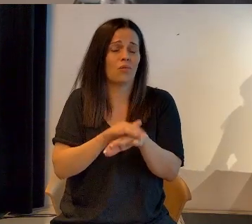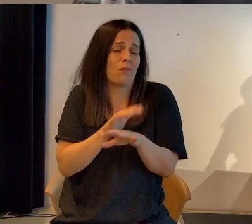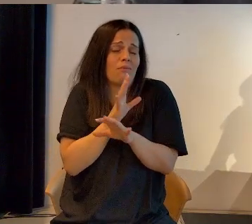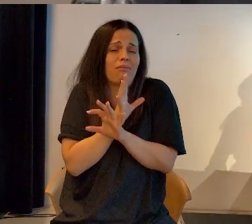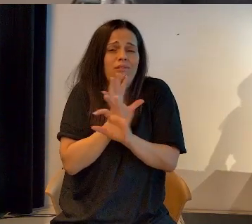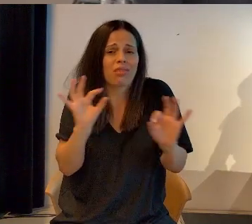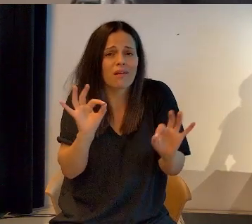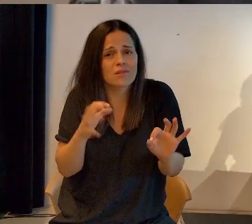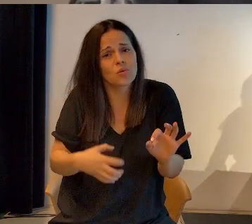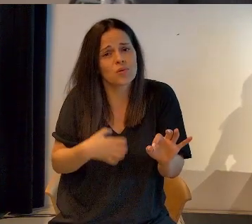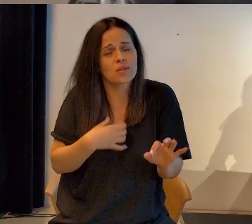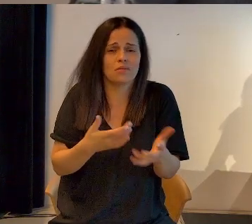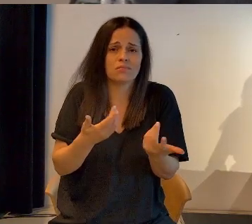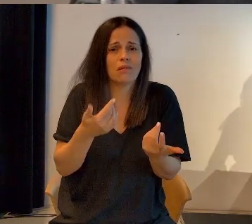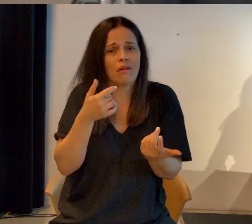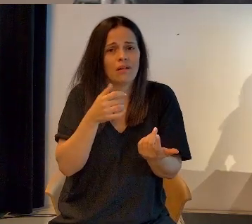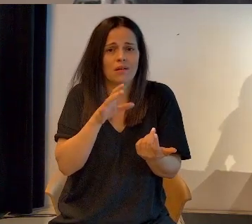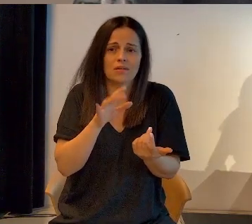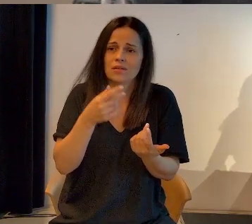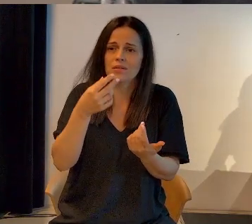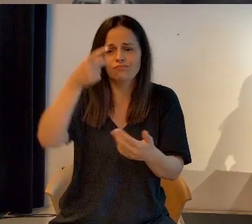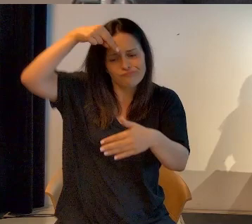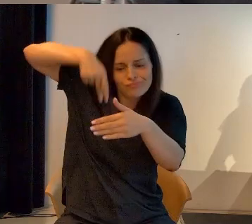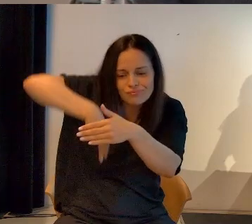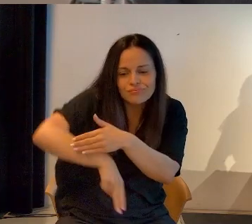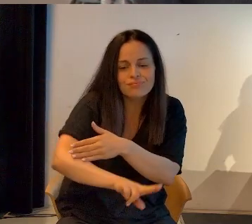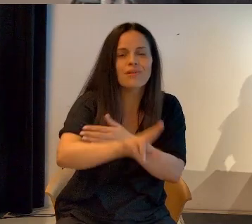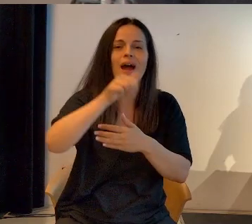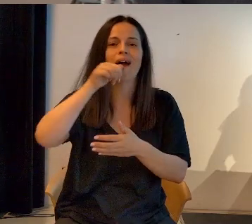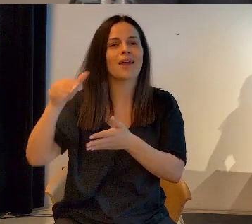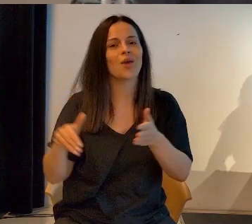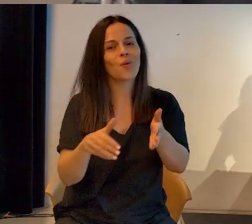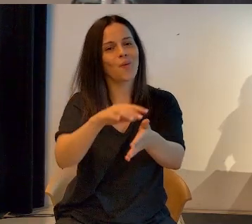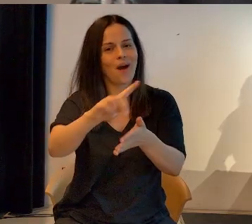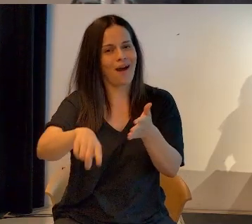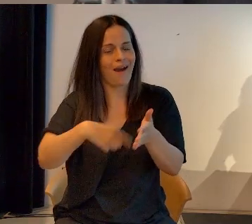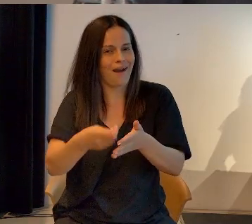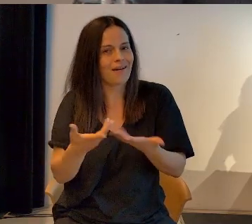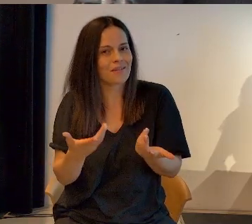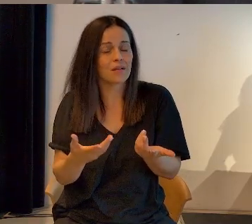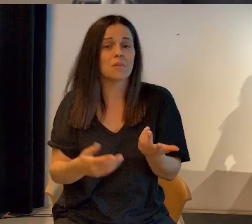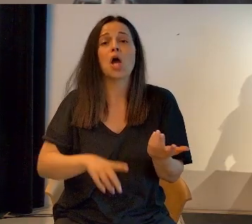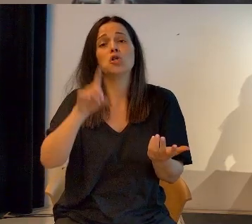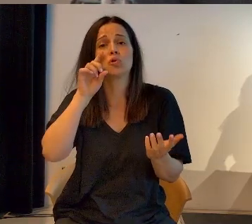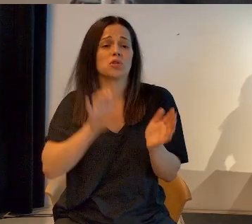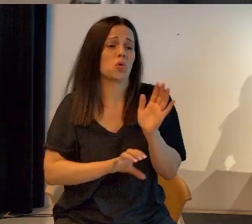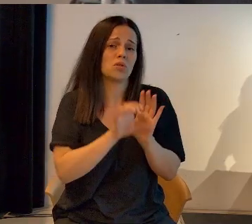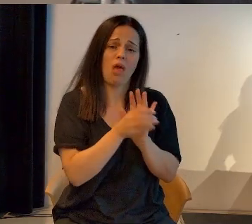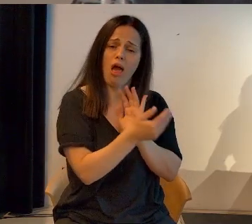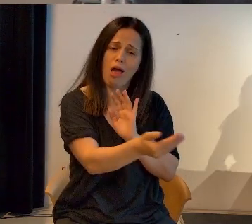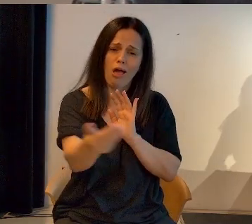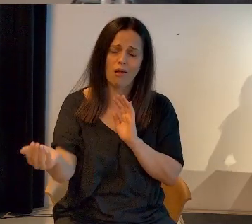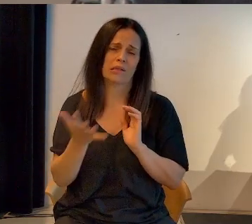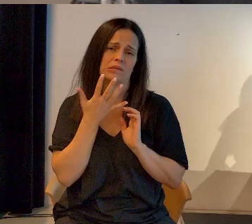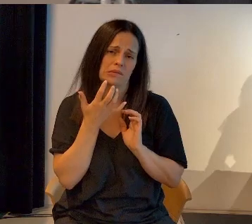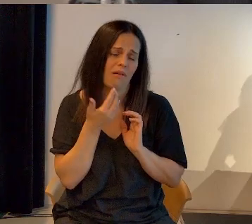será assim, a experiência de poder mergulhar no nosso rio Águeda. Todas as condições de segurança serão acauteladas, o